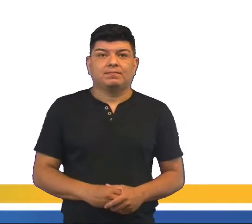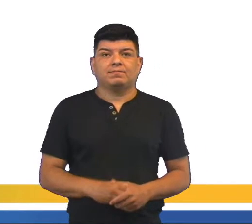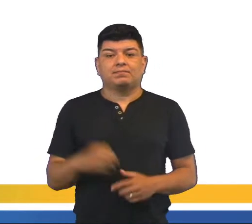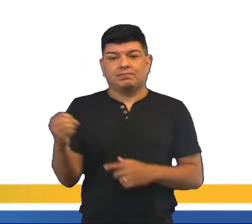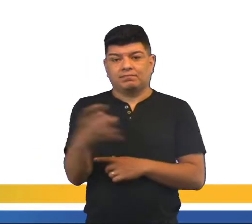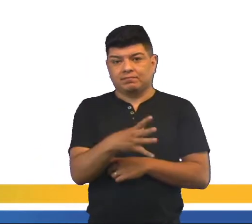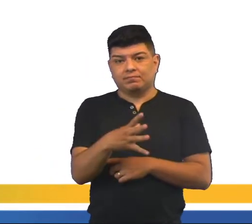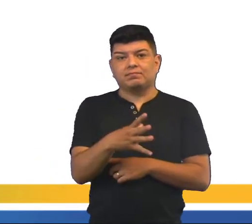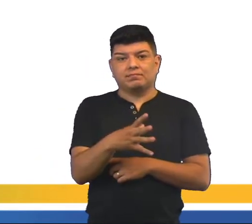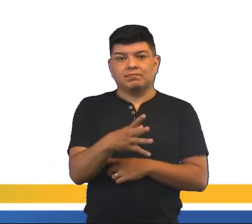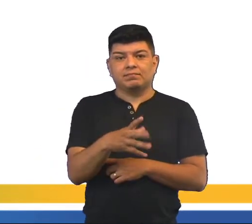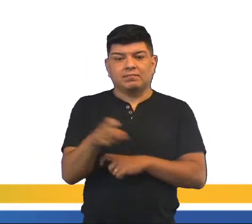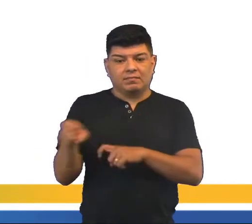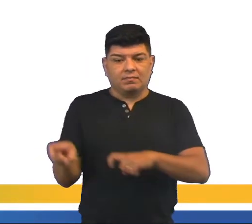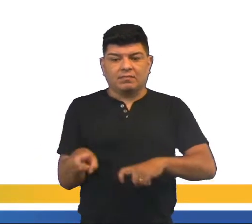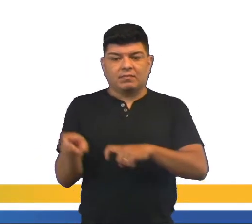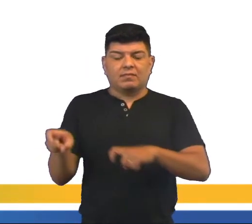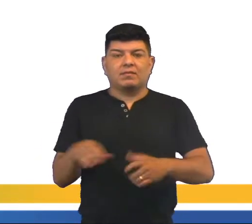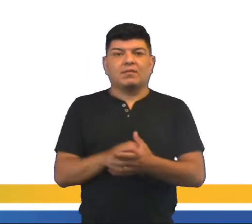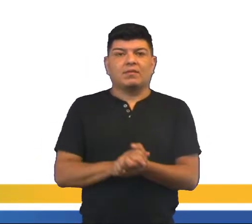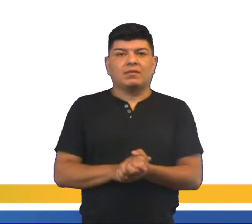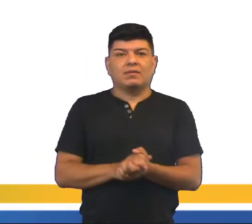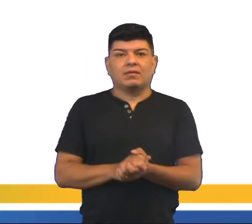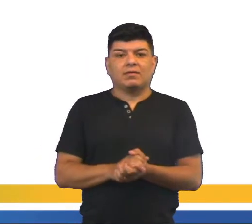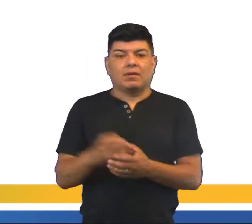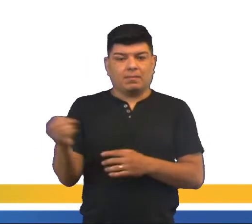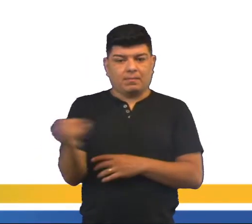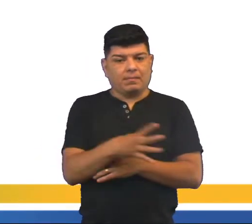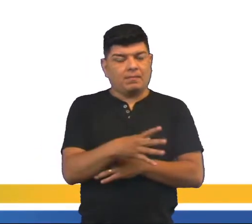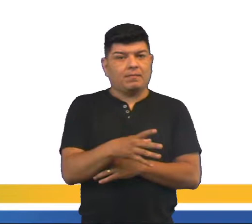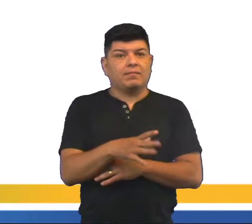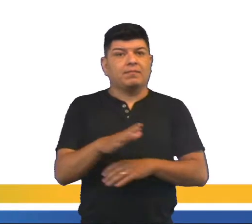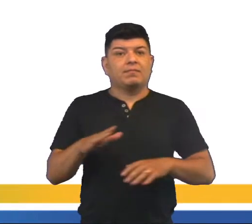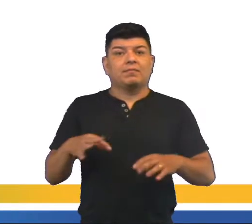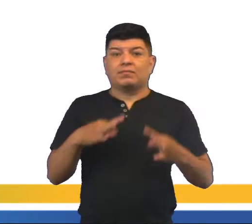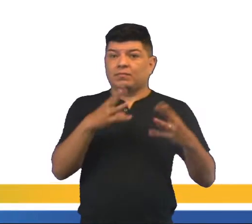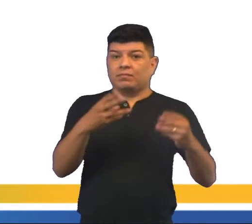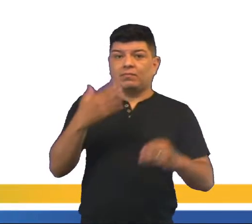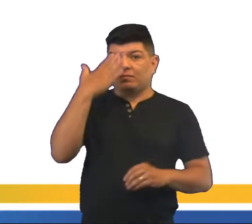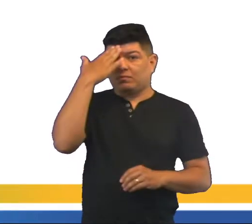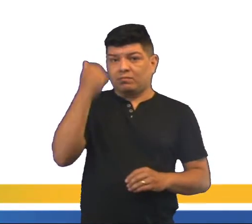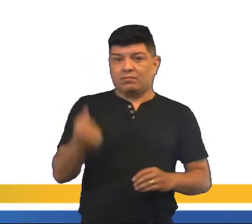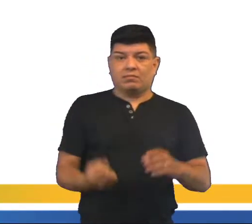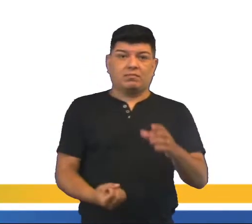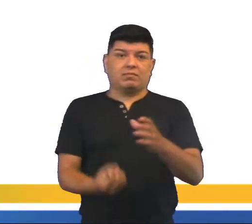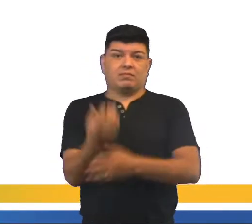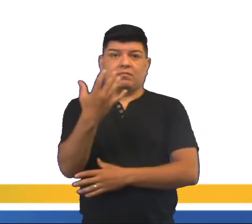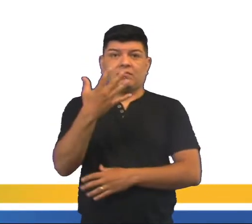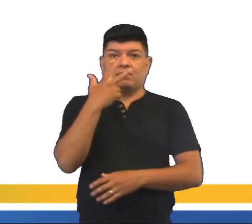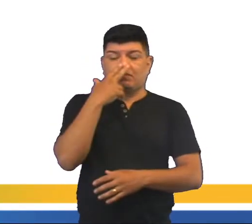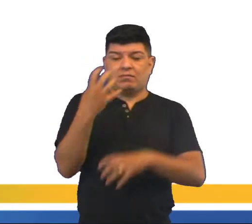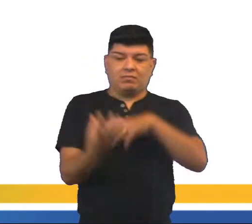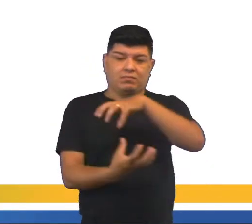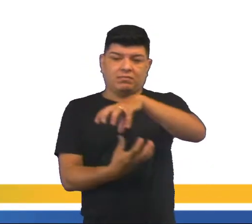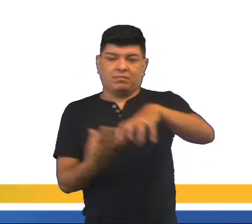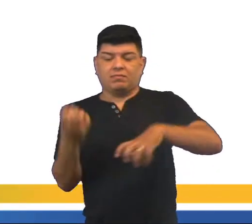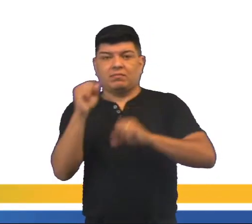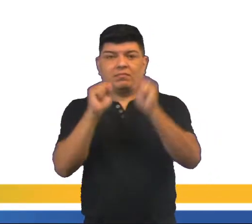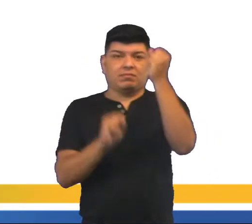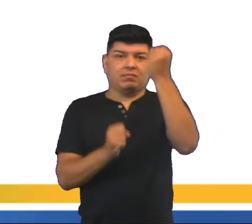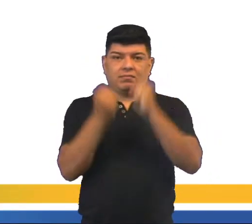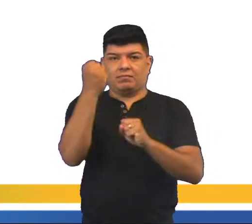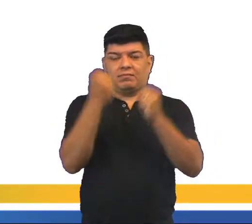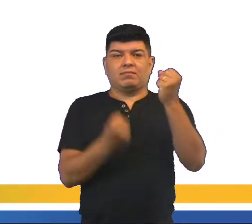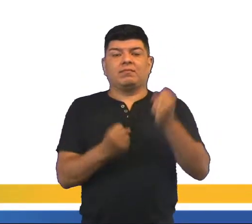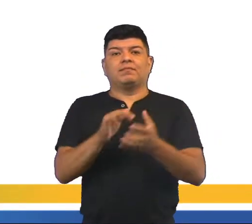da modernização do campo. Quando fala de modernização do campo, claro que todo mundo sabe que isso surgiu aí na Revolução Industrial,